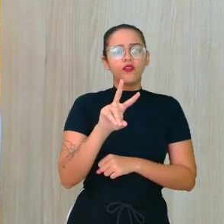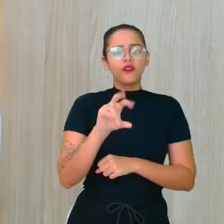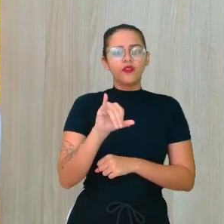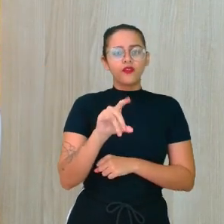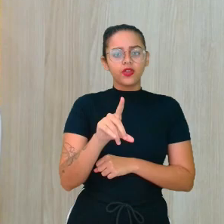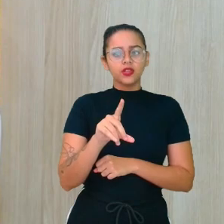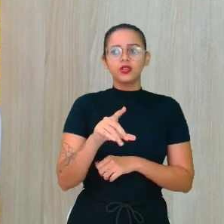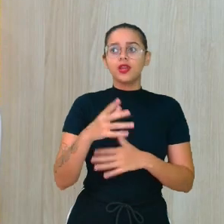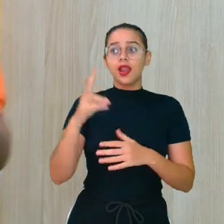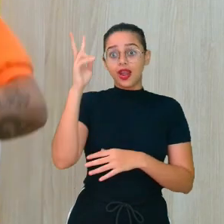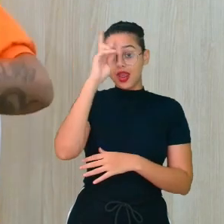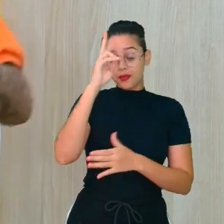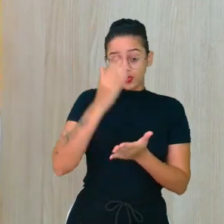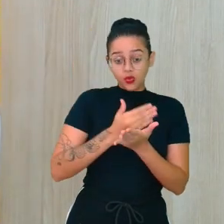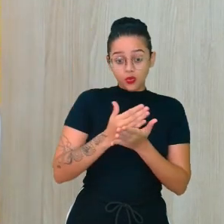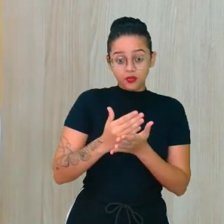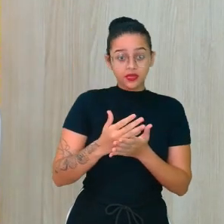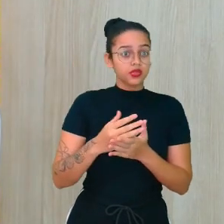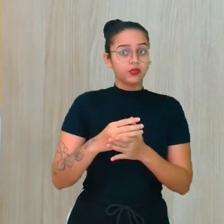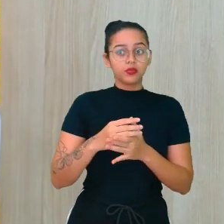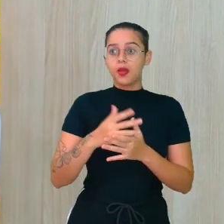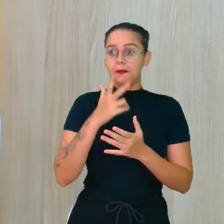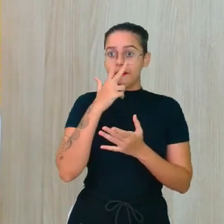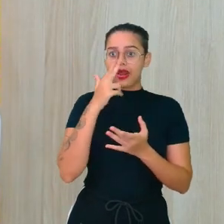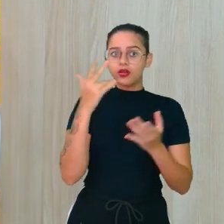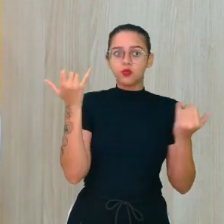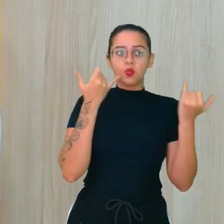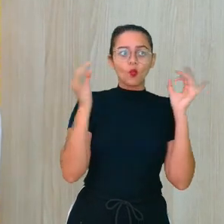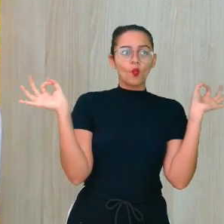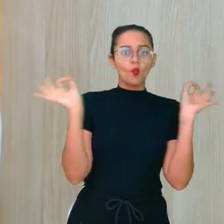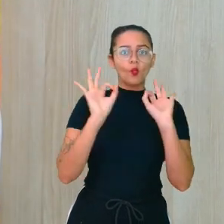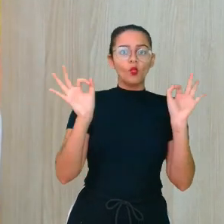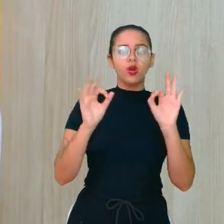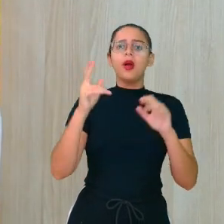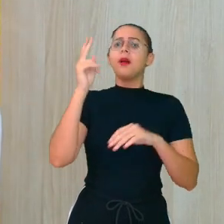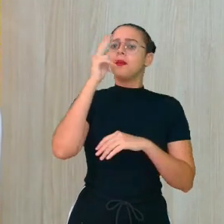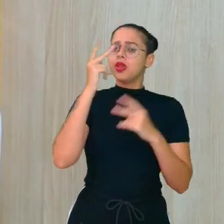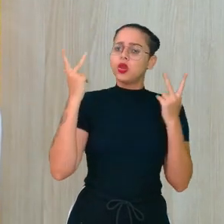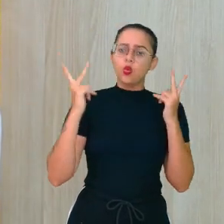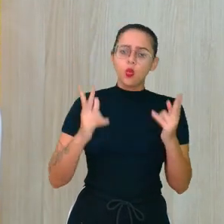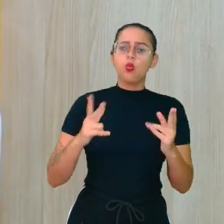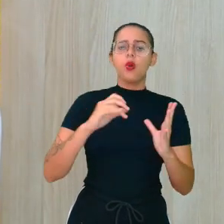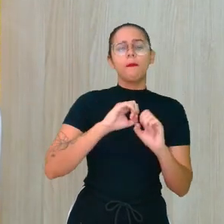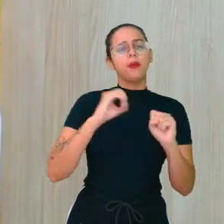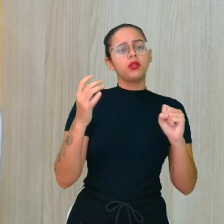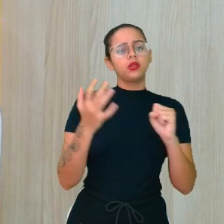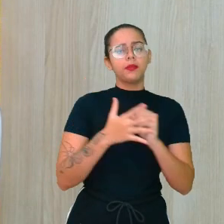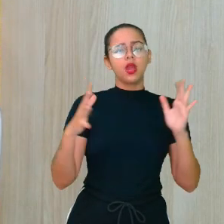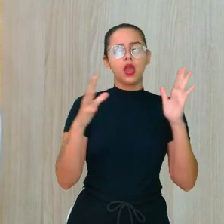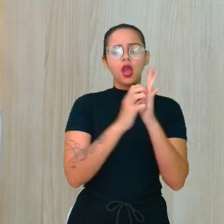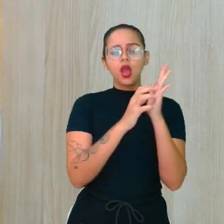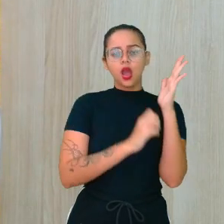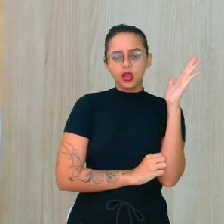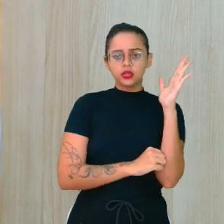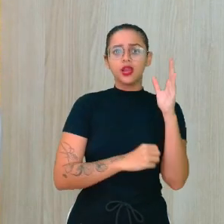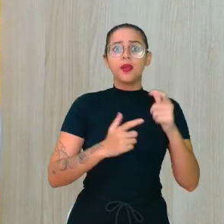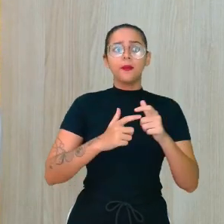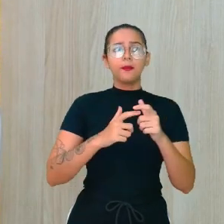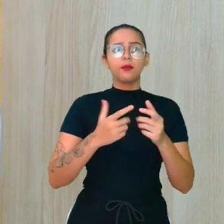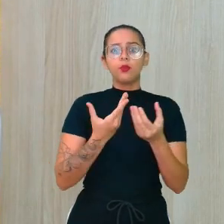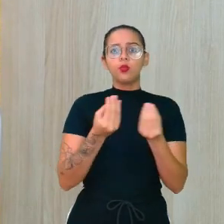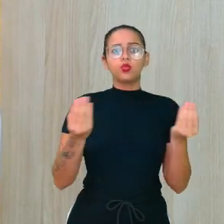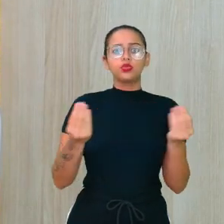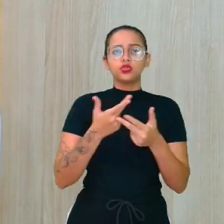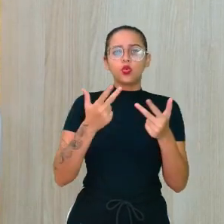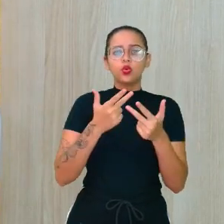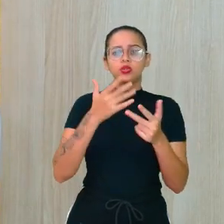no começo da pandemia muita coisa a gente não sabia? A mesma coisa foi com a pandemia da AIDS, muitas coisas as pessoas não sabiam. Então